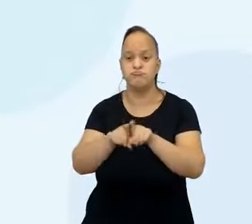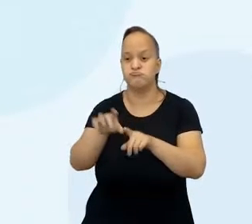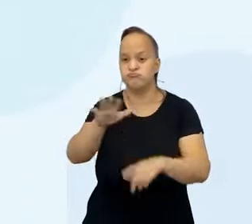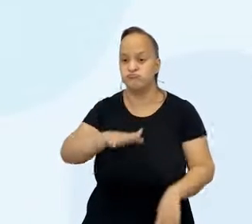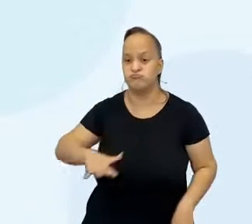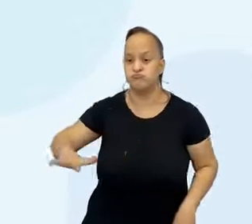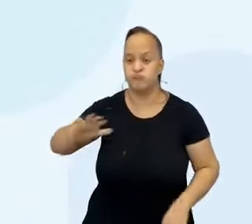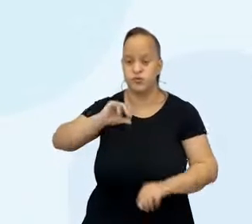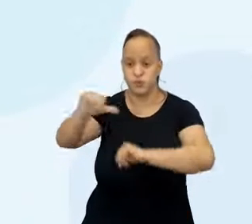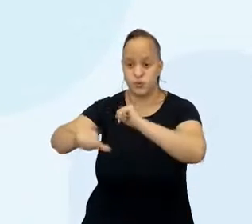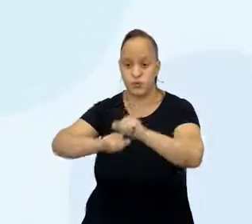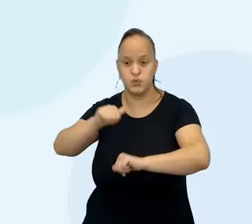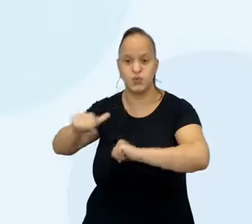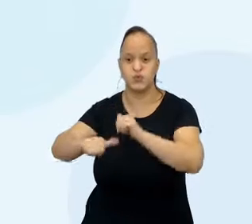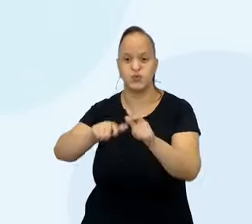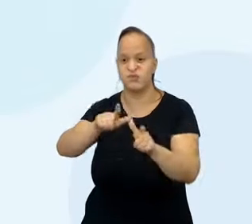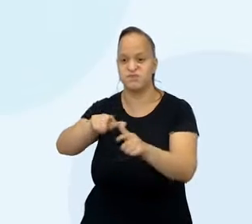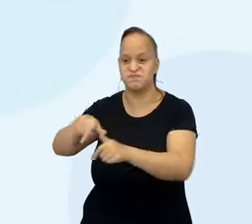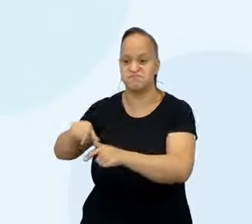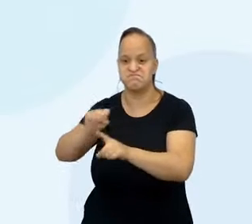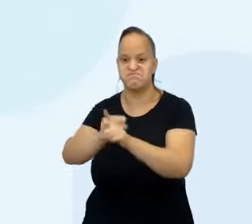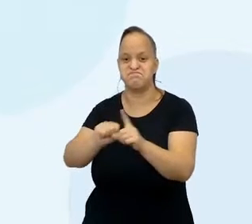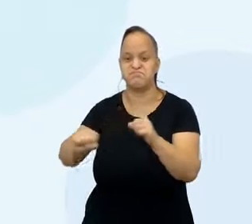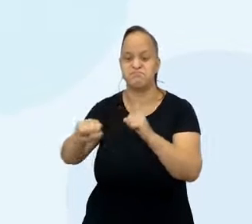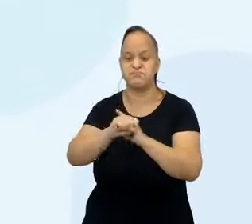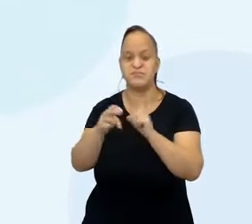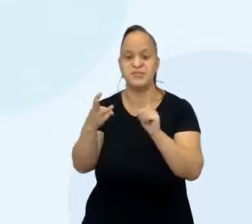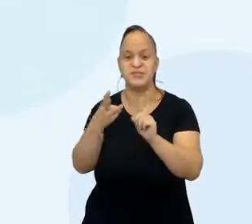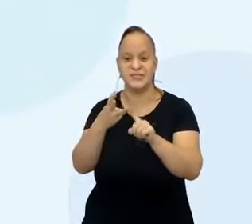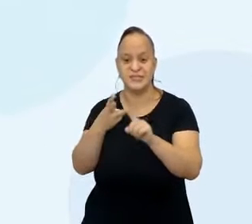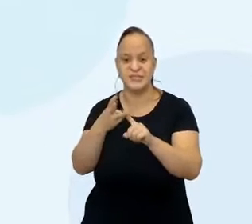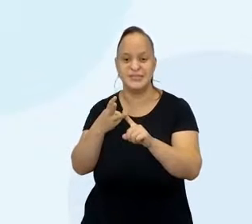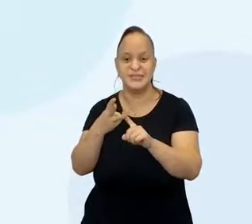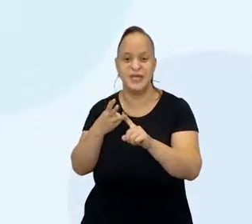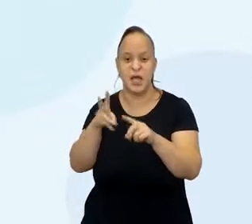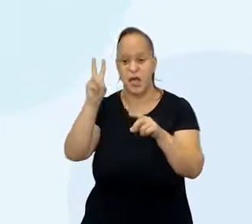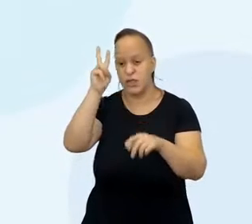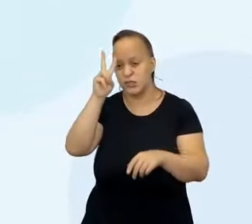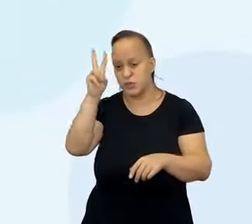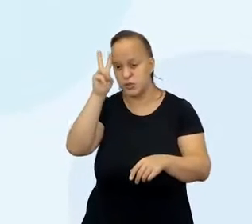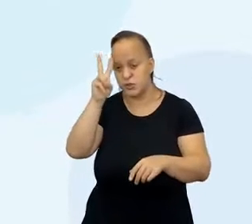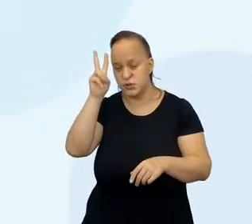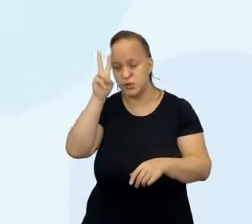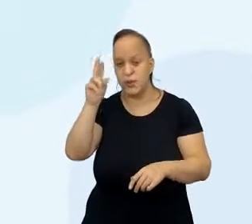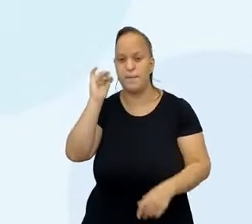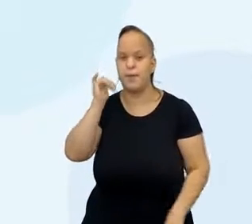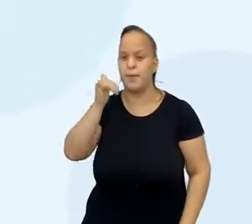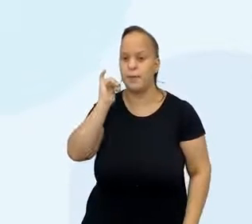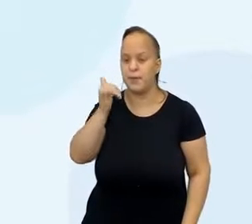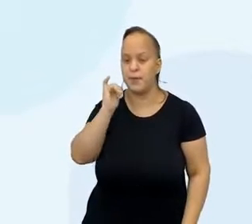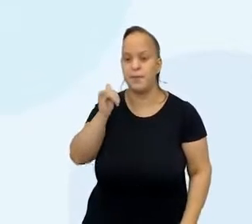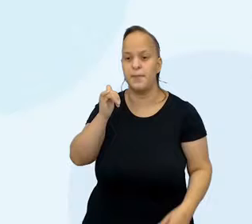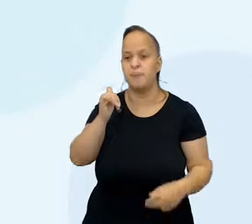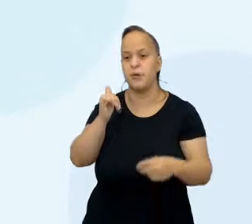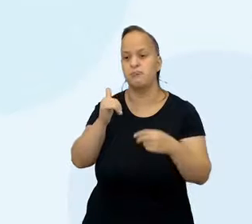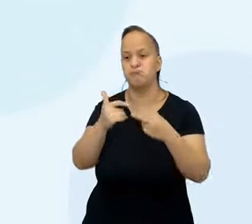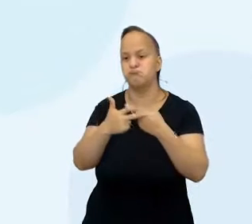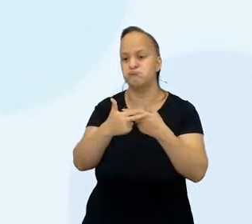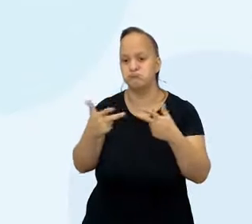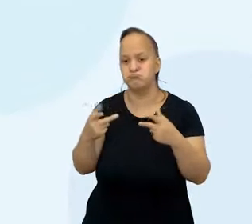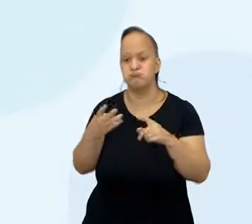sociedade; componente 3, as narrativas históricas e sua produção material e imaterial; componente 4,